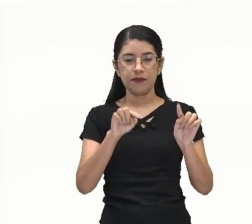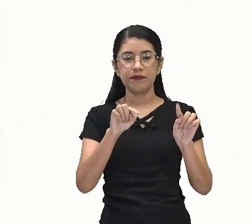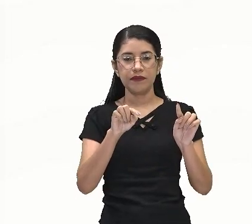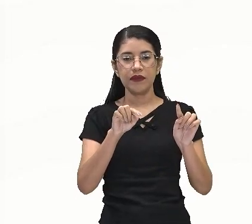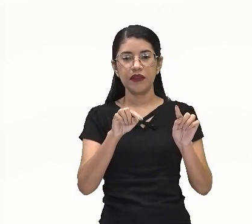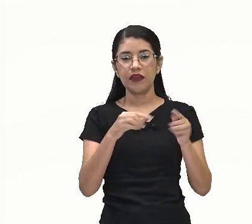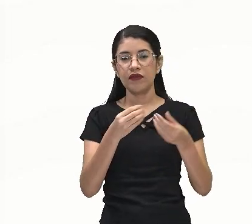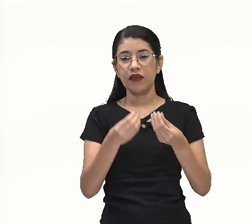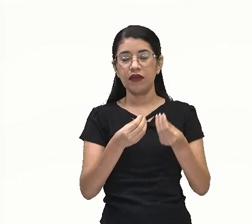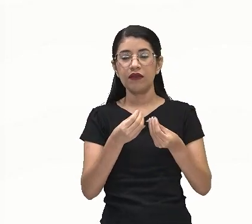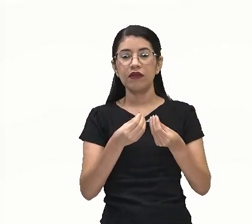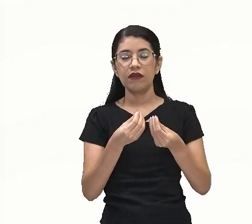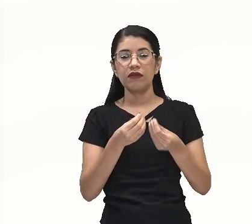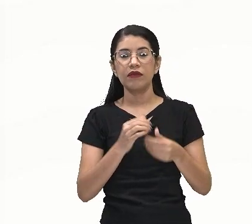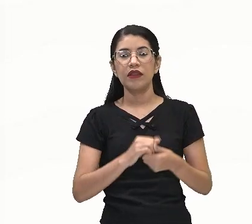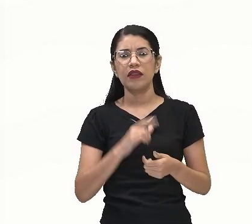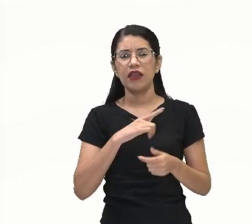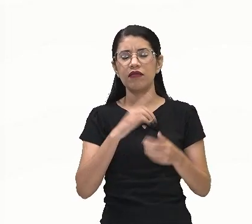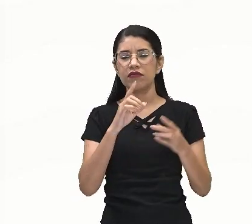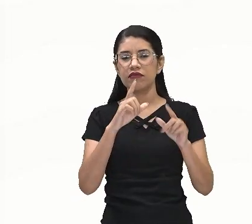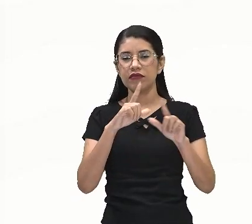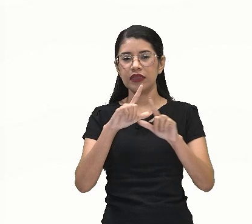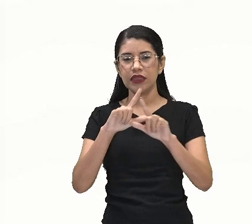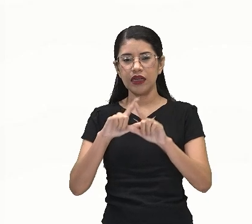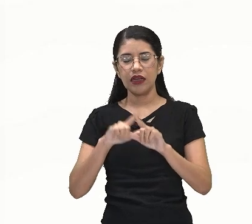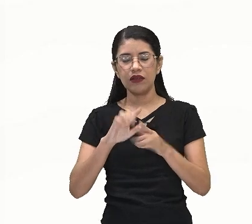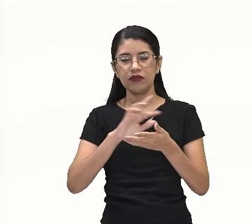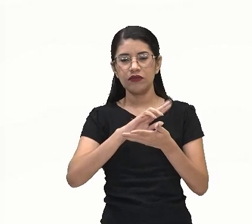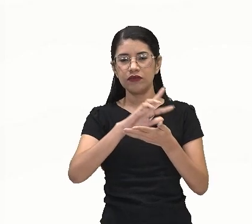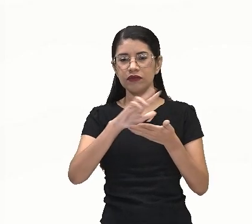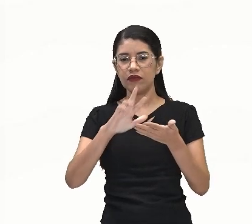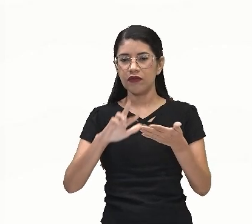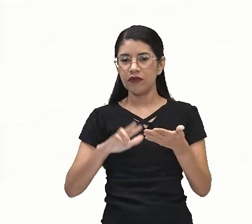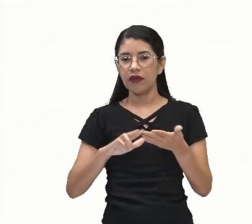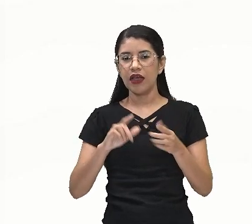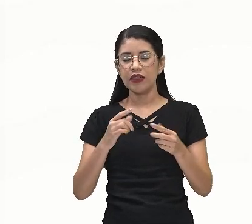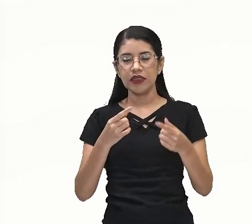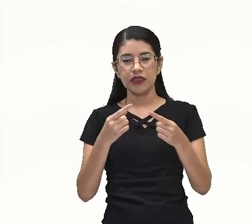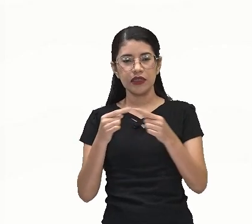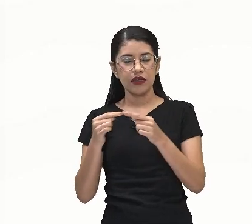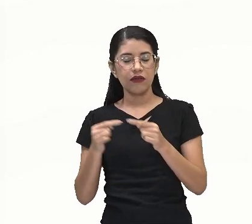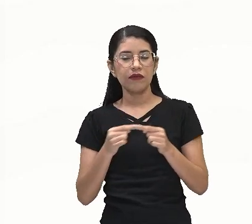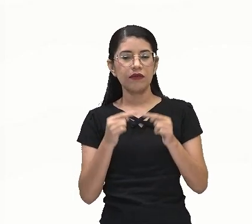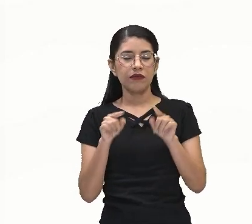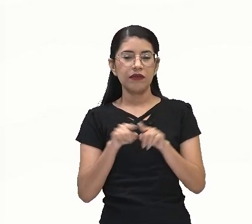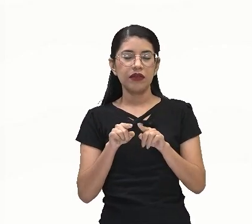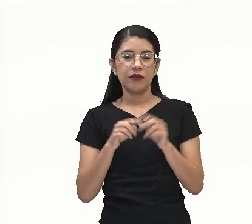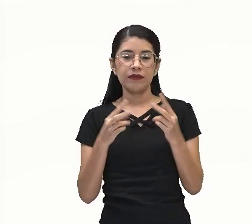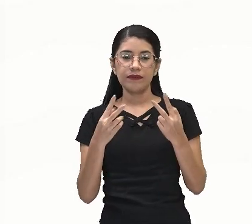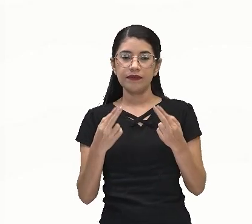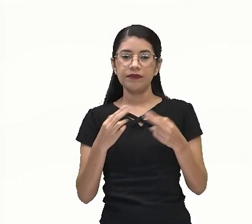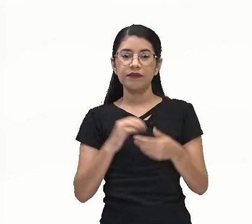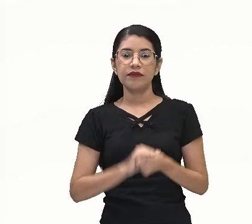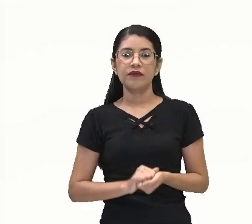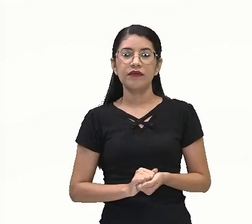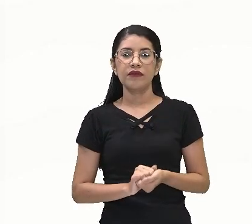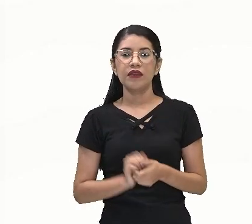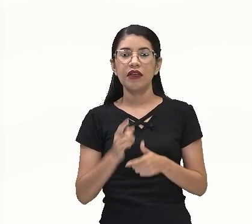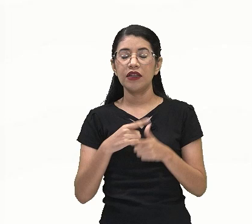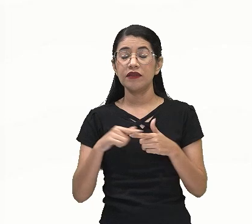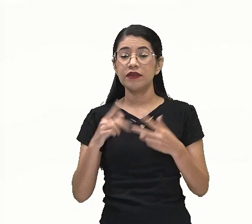decomposto em N triângulos isósceles congruentes. Tá? É exatamente essa divisão aqui que está sendo feita.